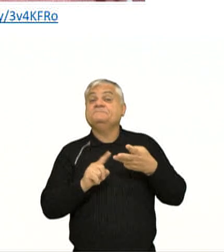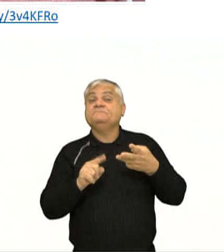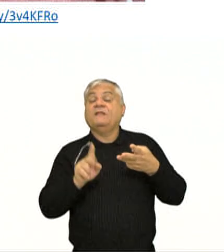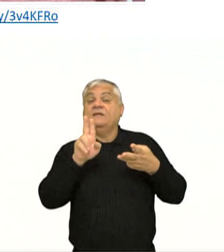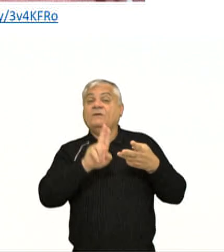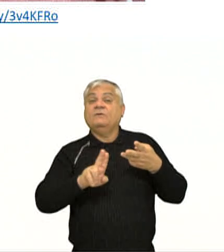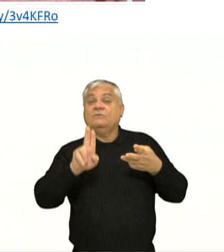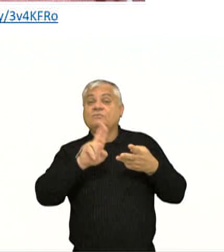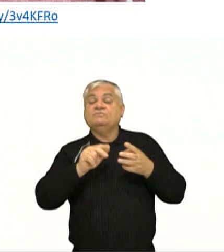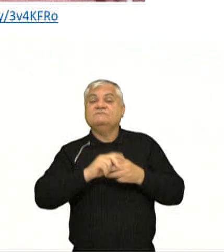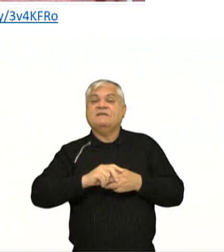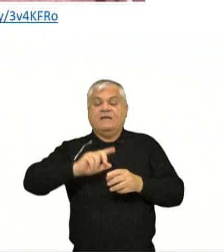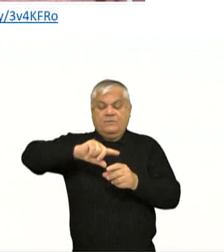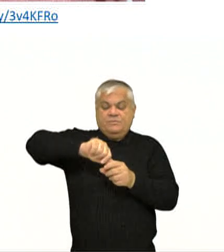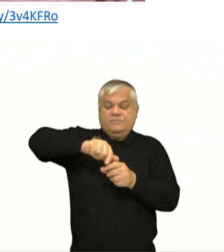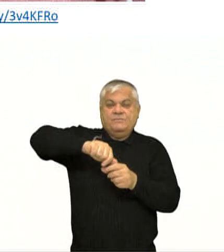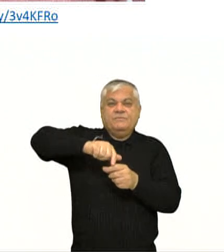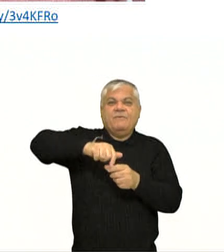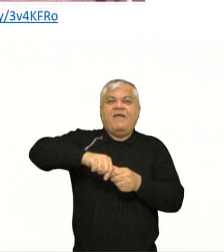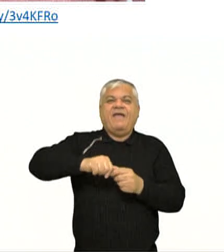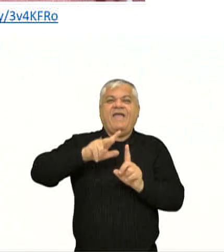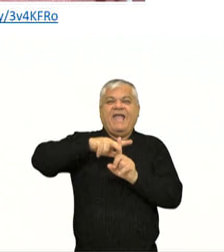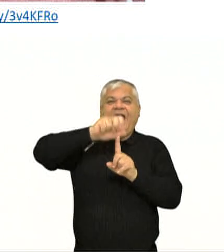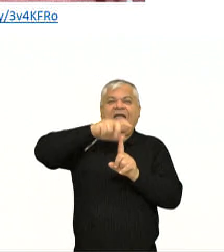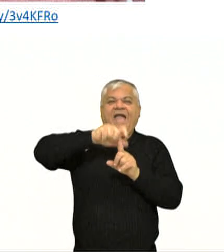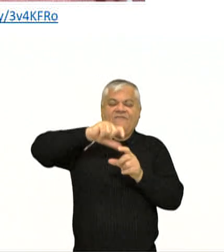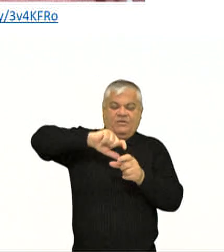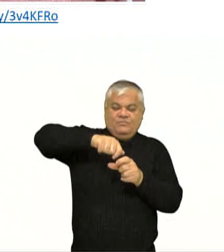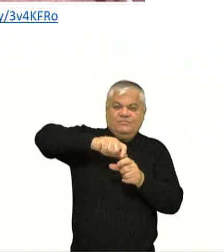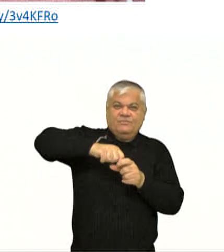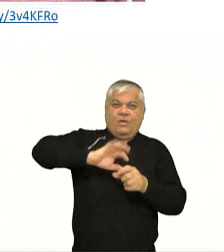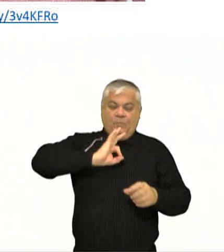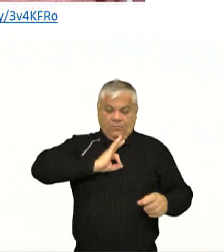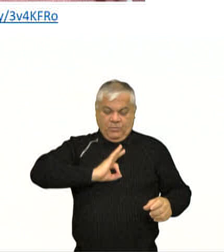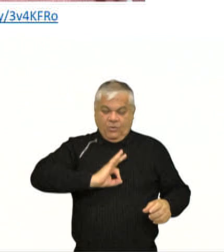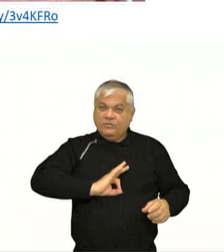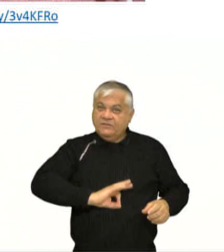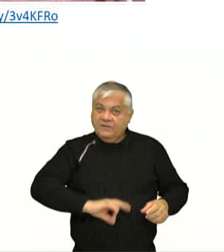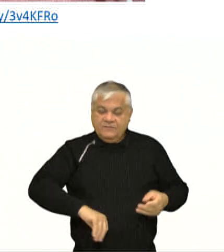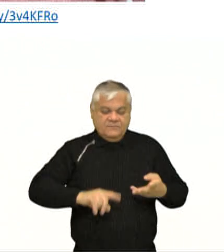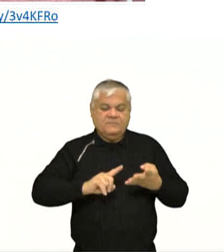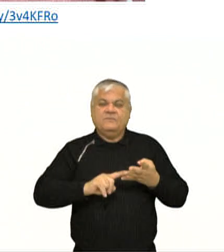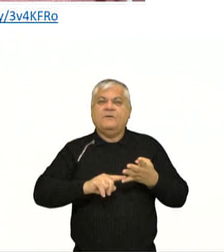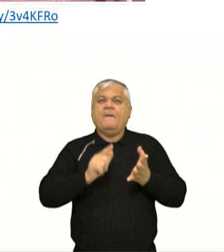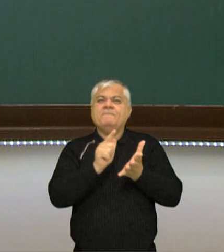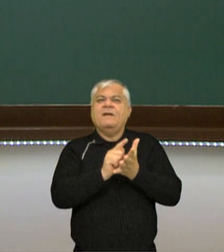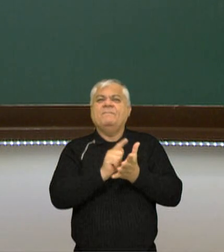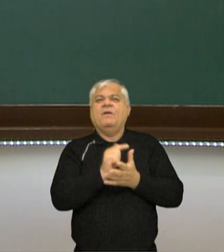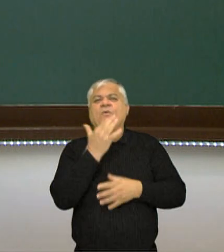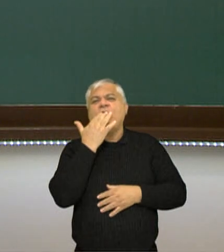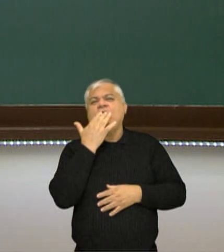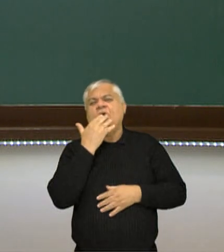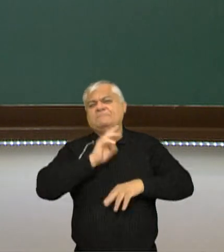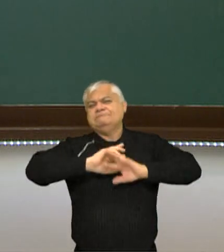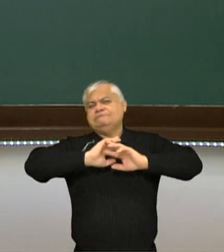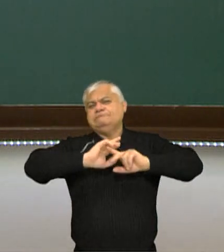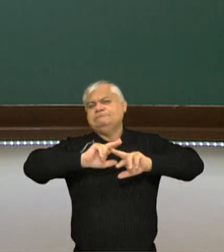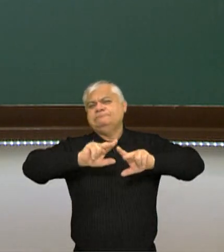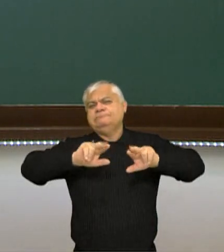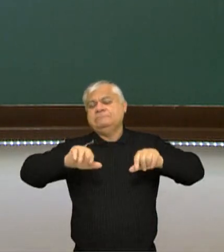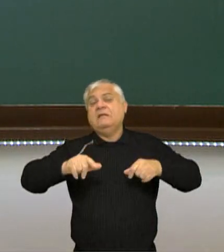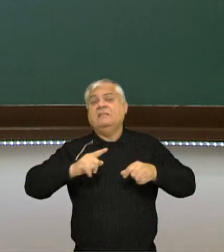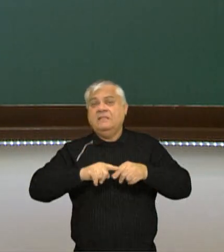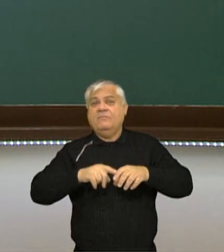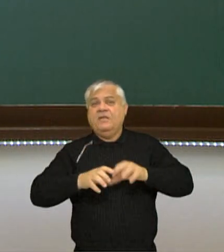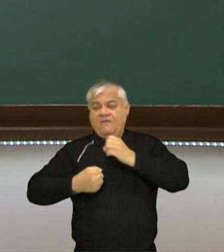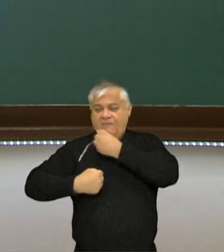usar tampinhas de garrafinha PET, botões, papéis coloridos e cabo de